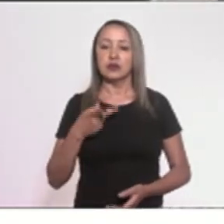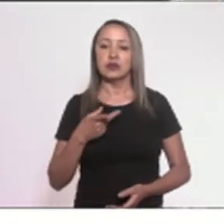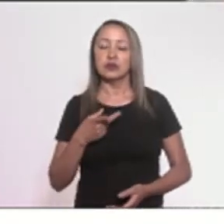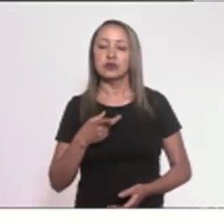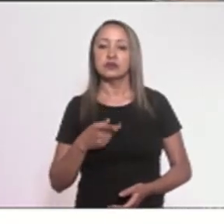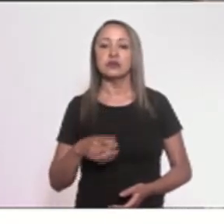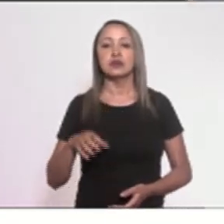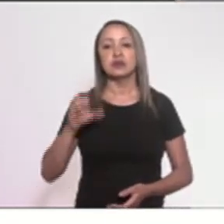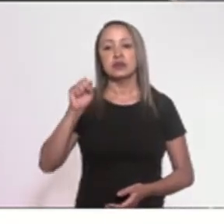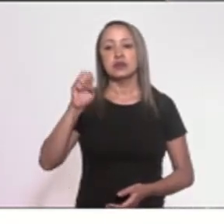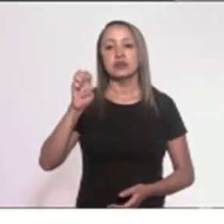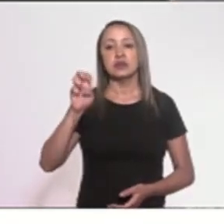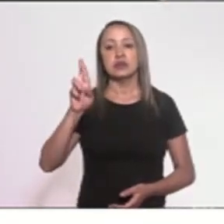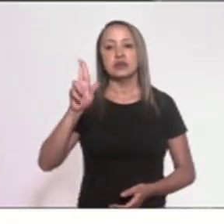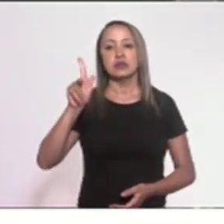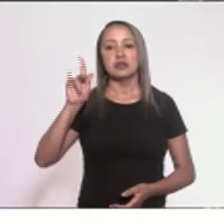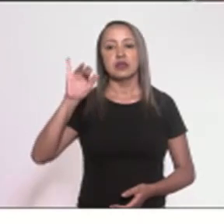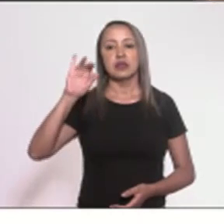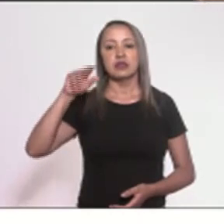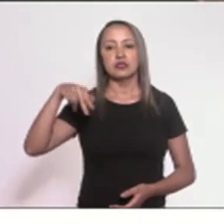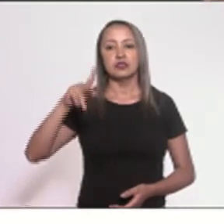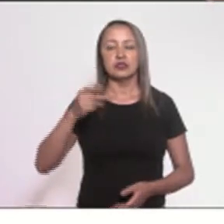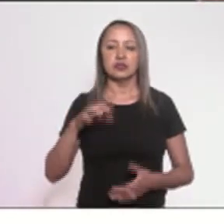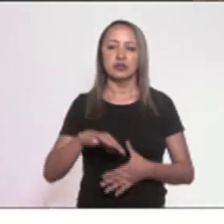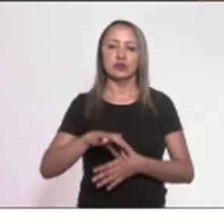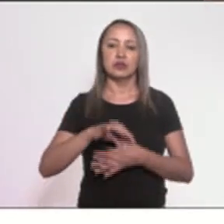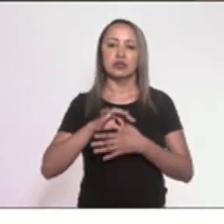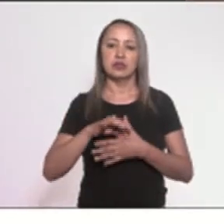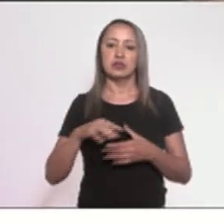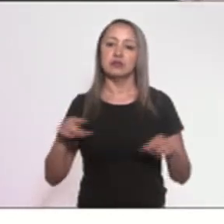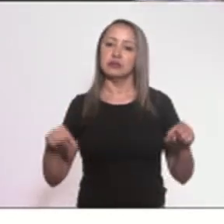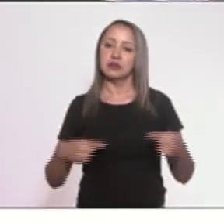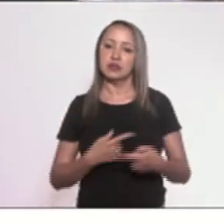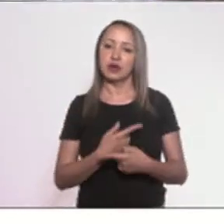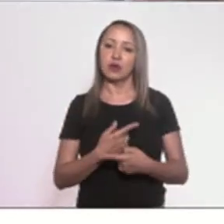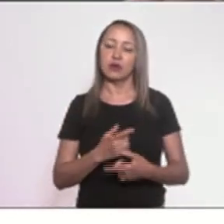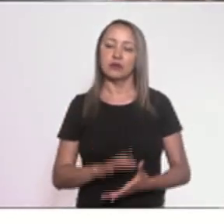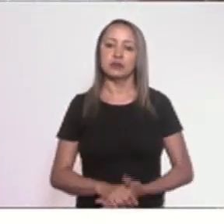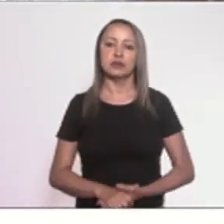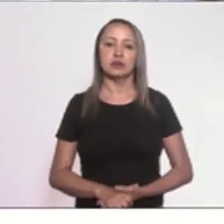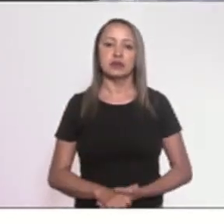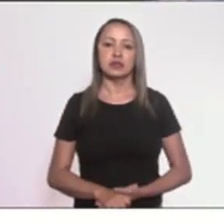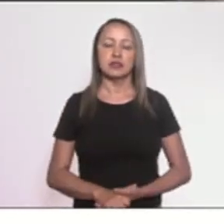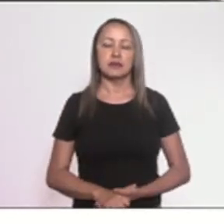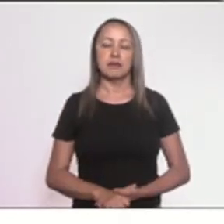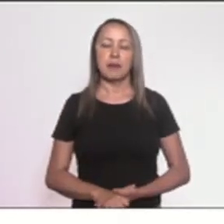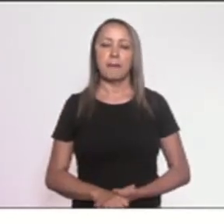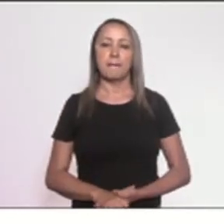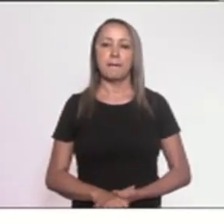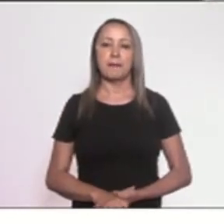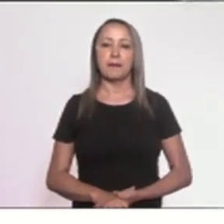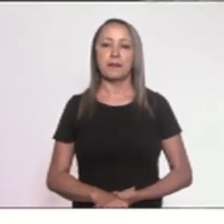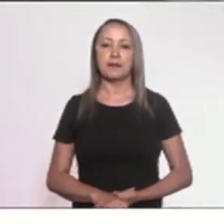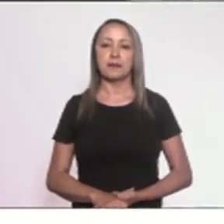novo líder da oposição, já está previamente